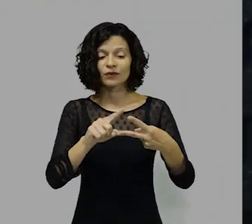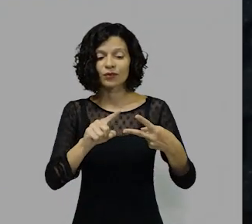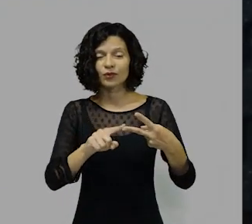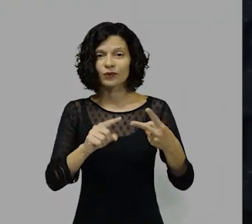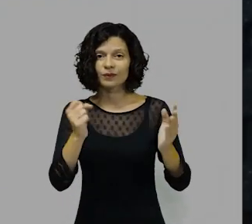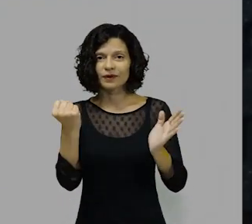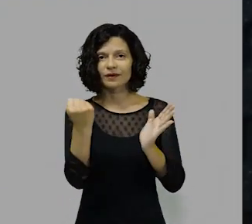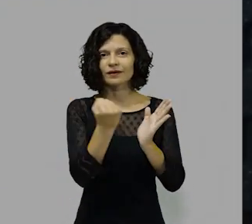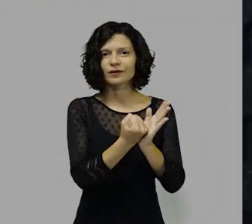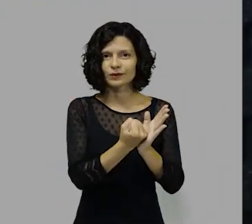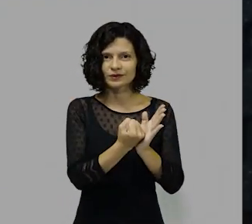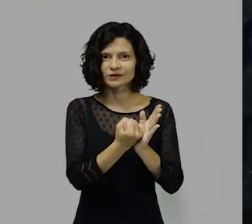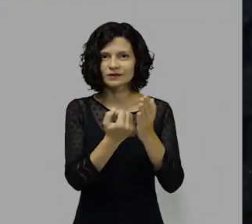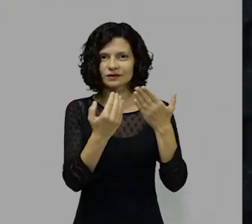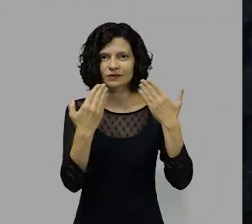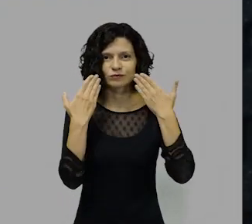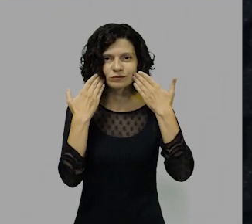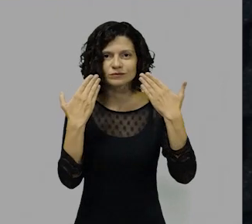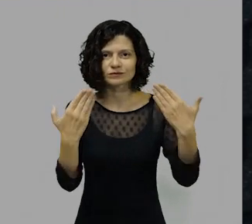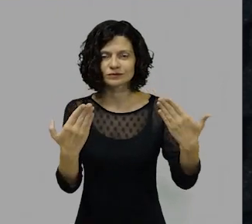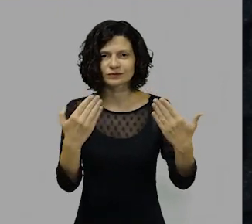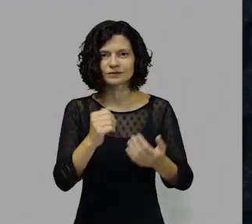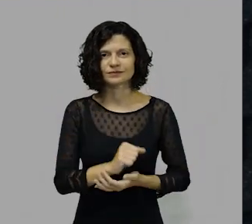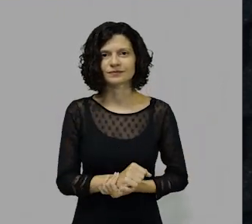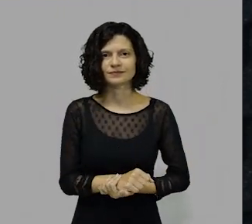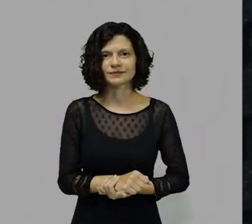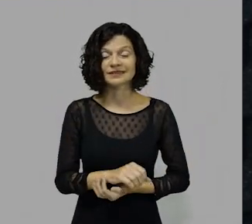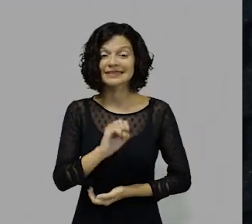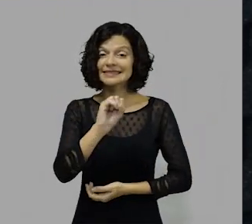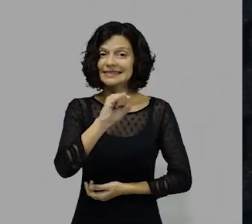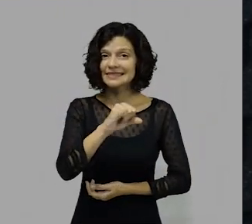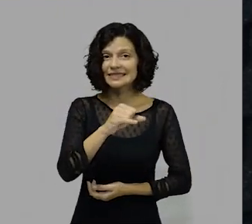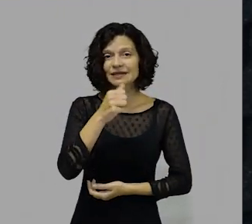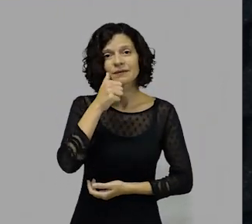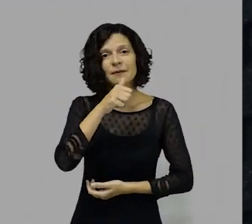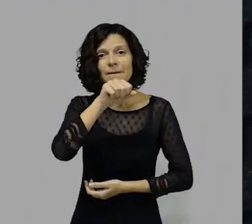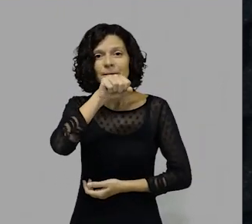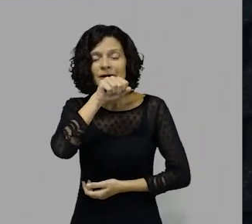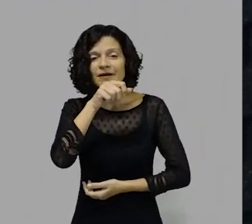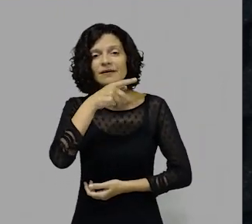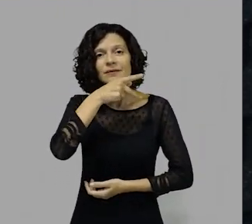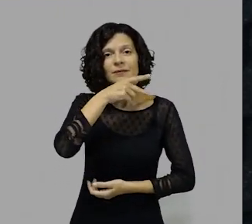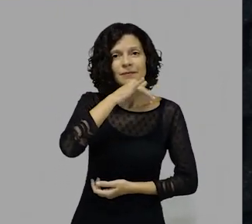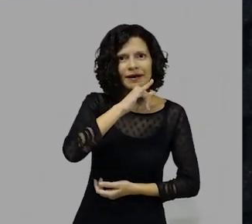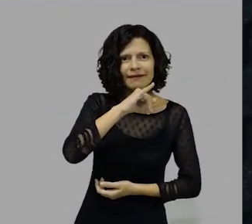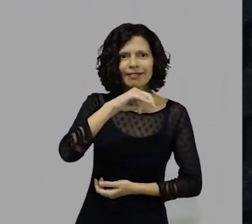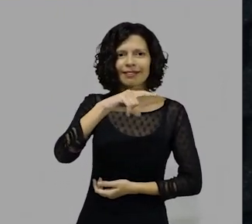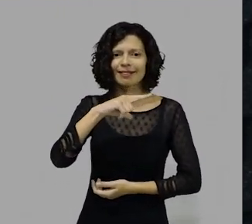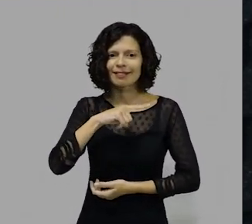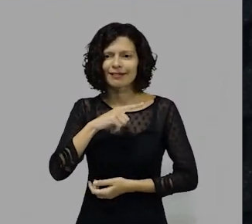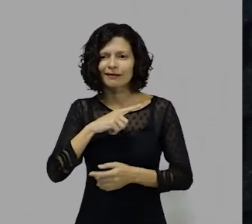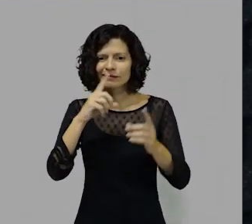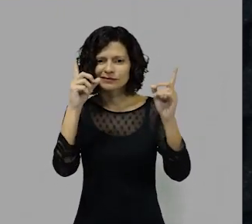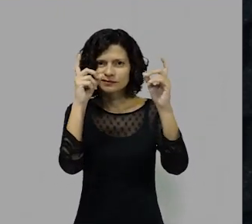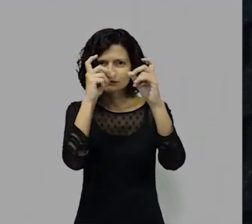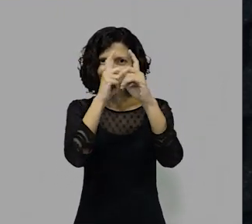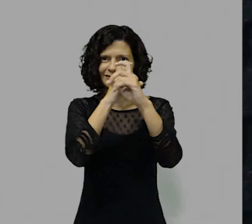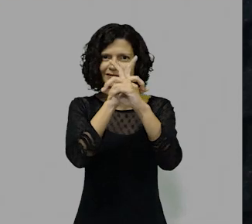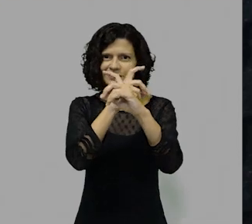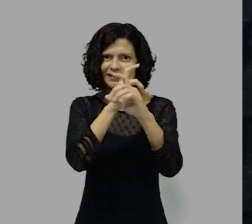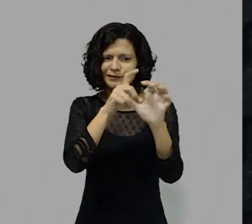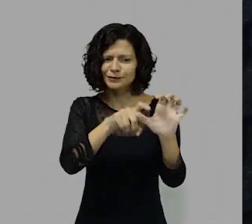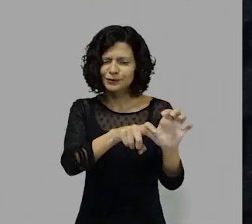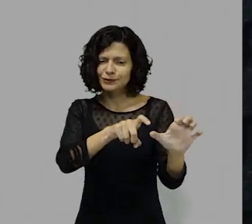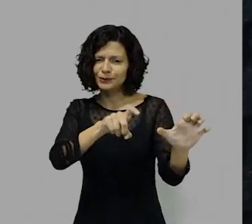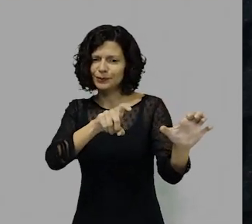estão destacados. Se mamãe e papai têm uma dificuldade em se desconectar da